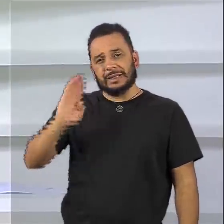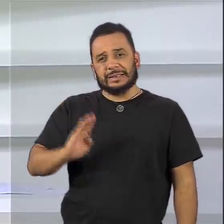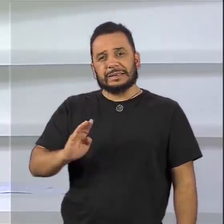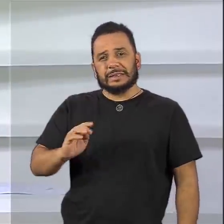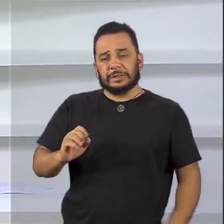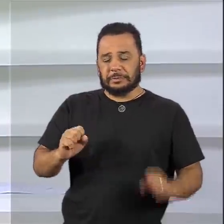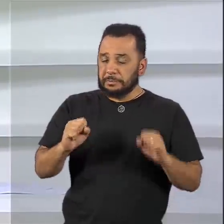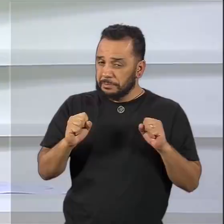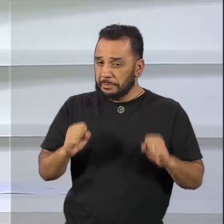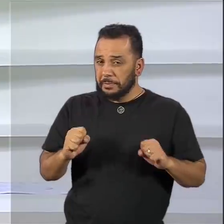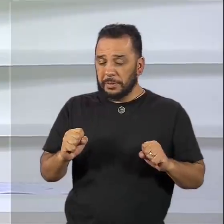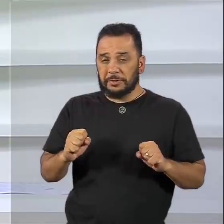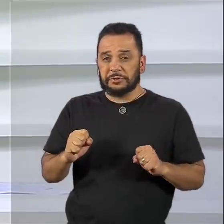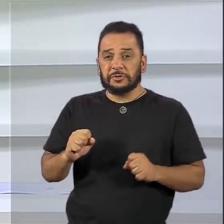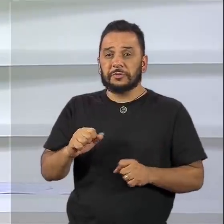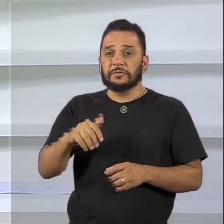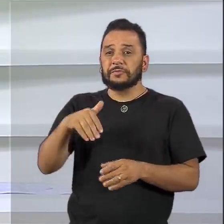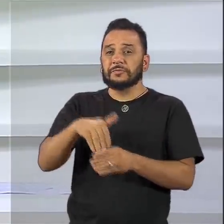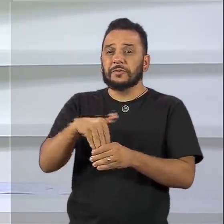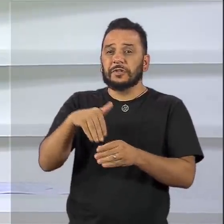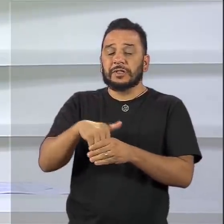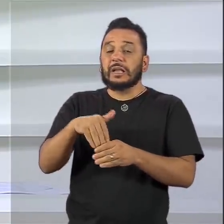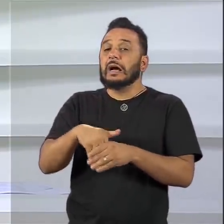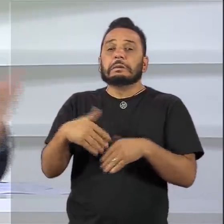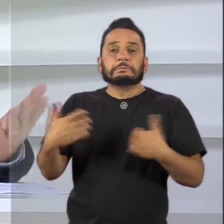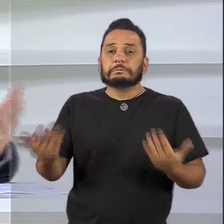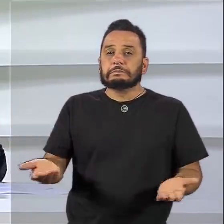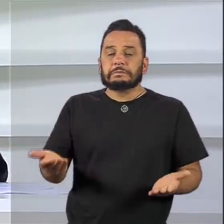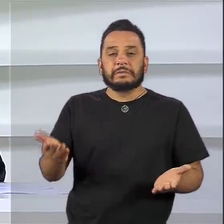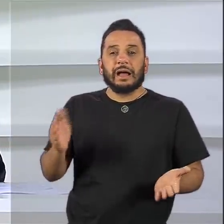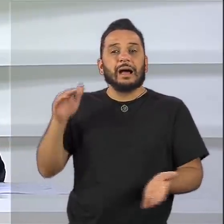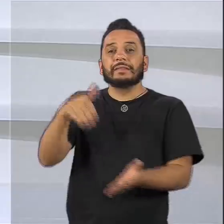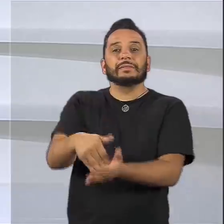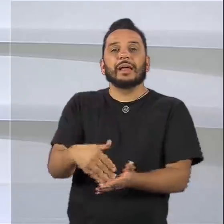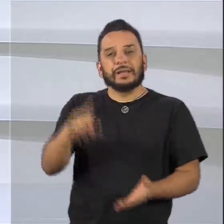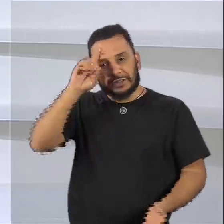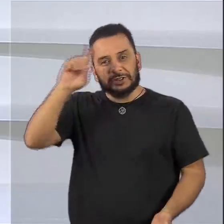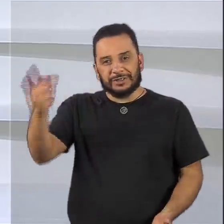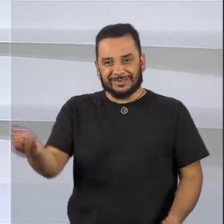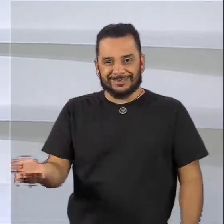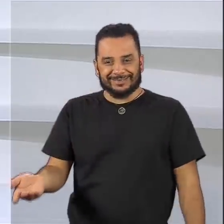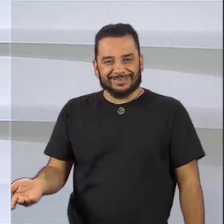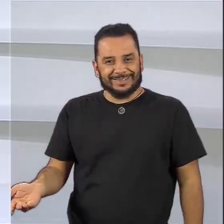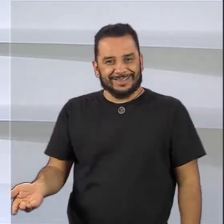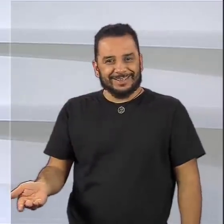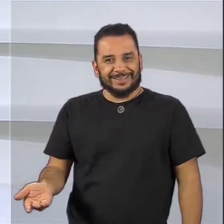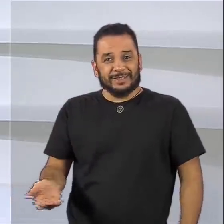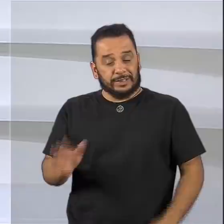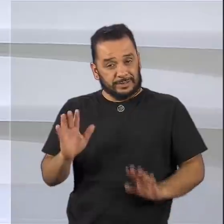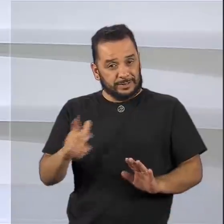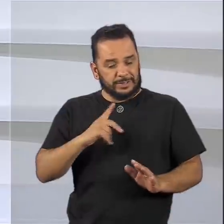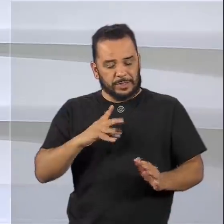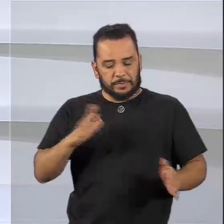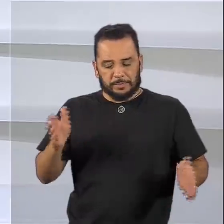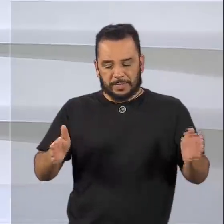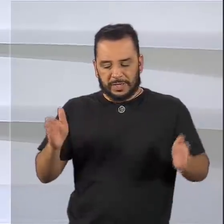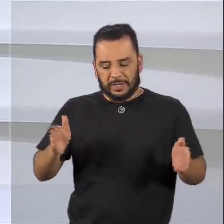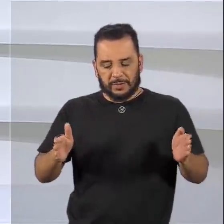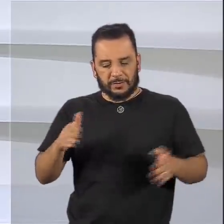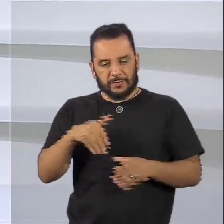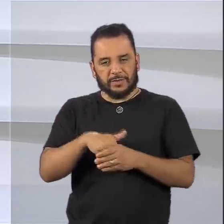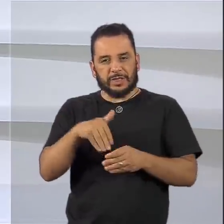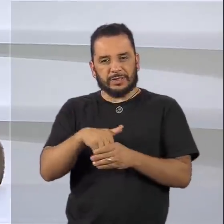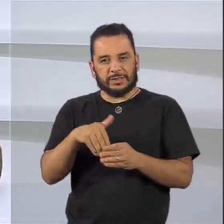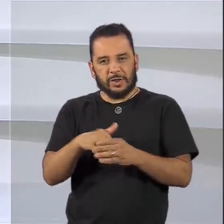essa situação que é até as vésperas da eleição. Infelizmente, esse período eleitoral é muito curto, como todos nós